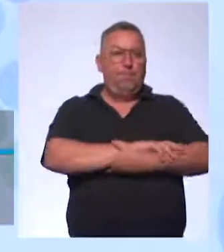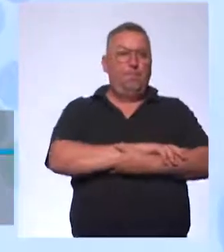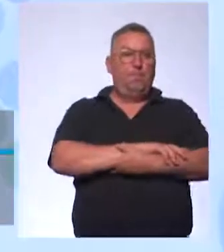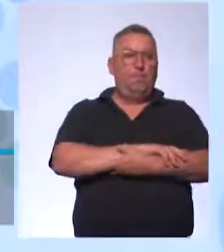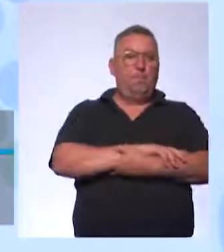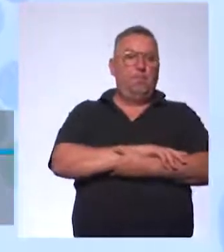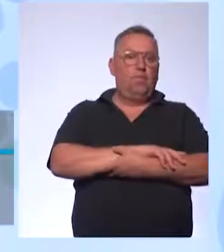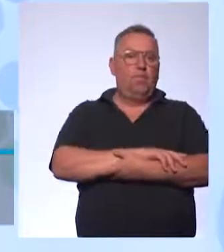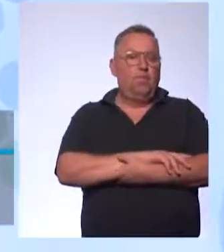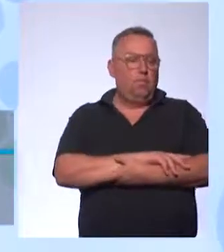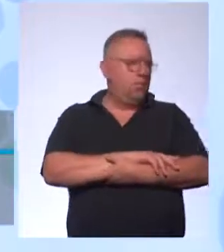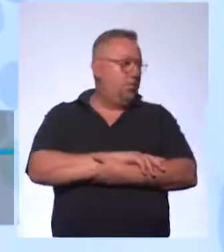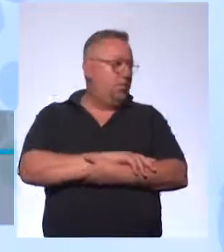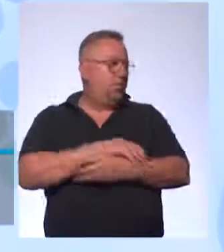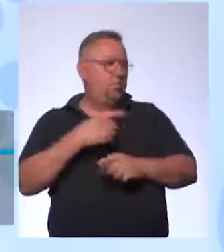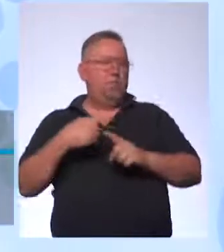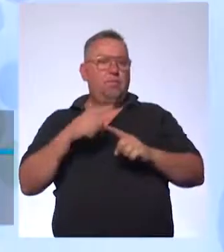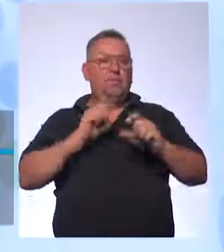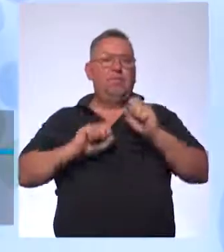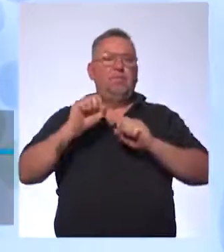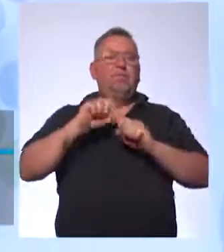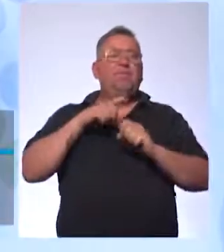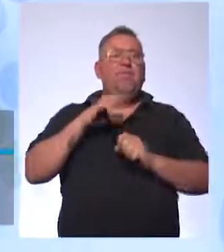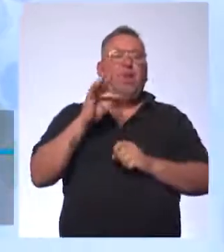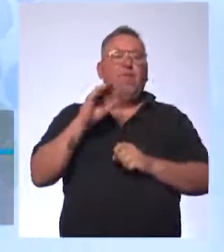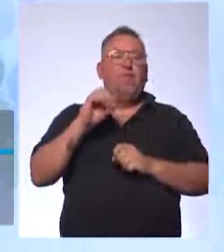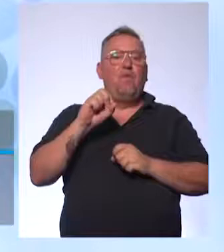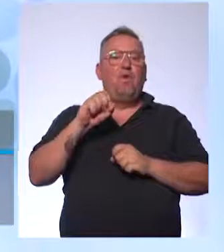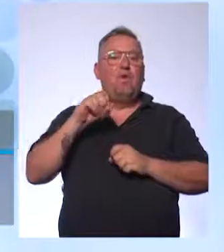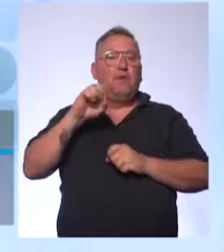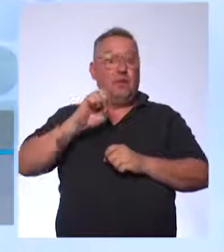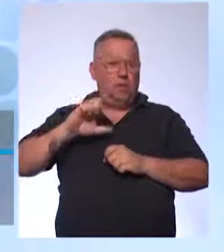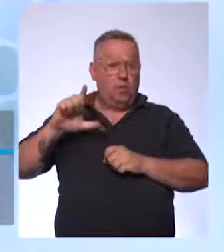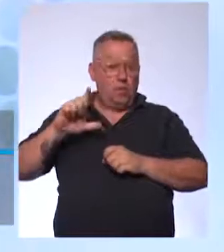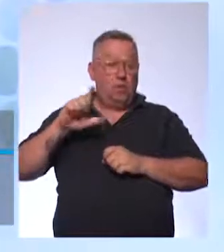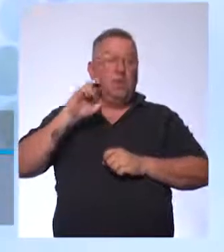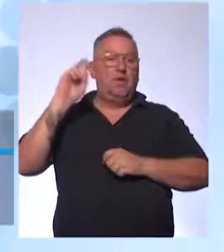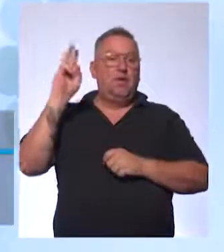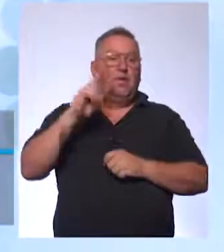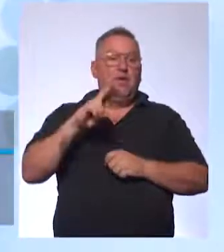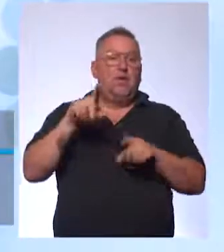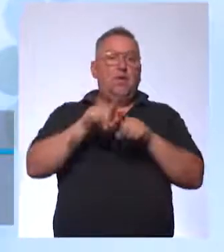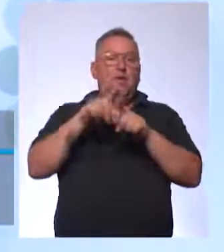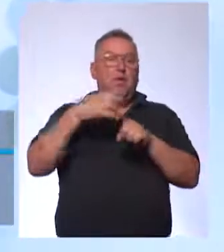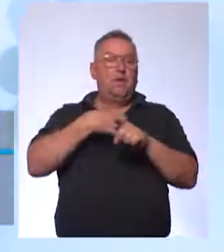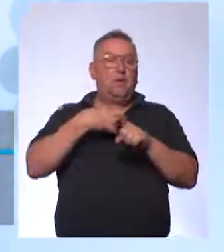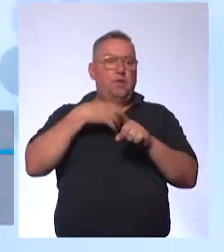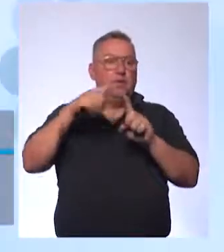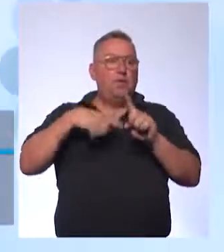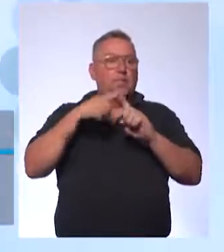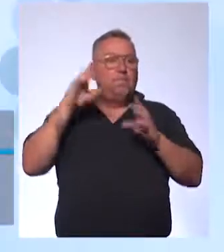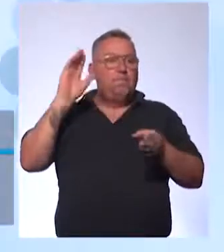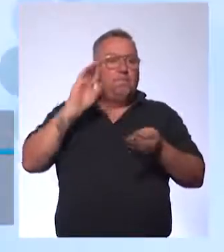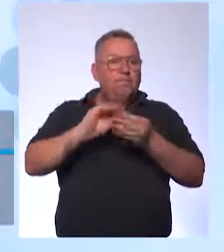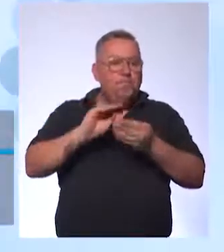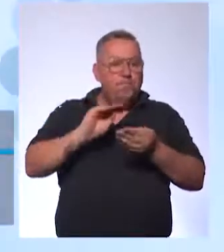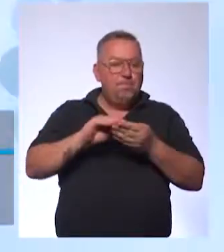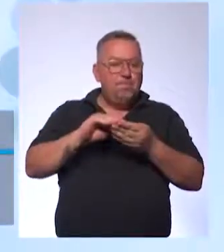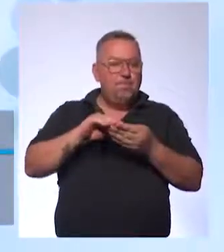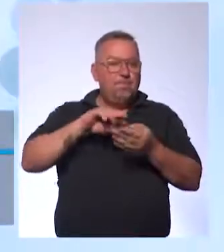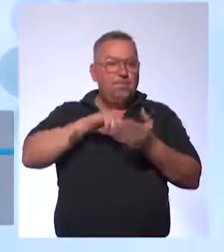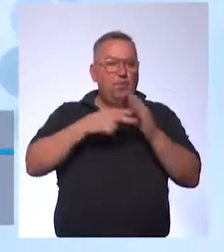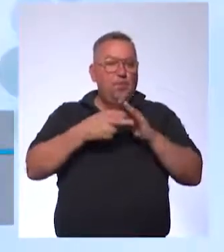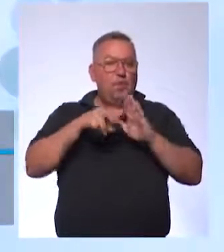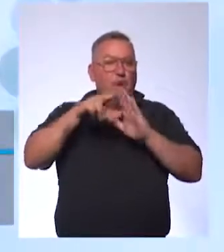ela chama fóssil? A palavra fóssil, se a gente assim fizer de uma forma bem resumida, tal, significa